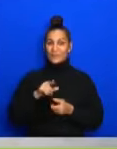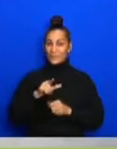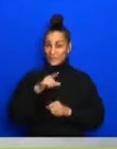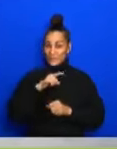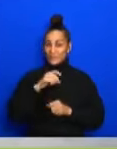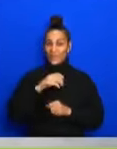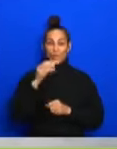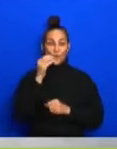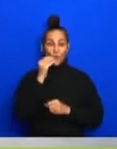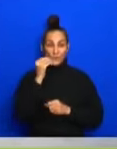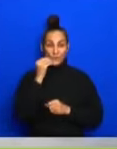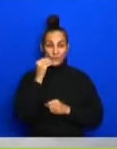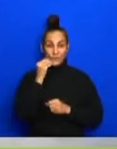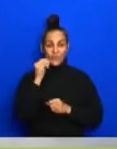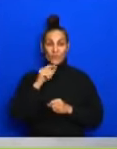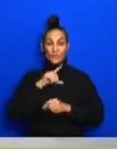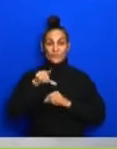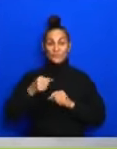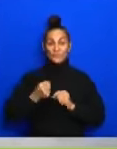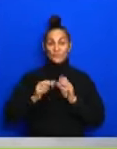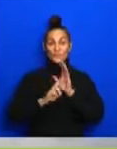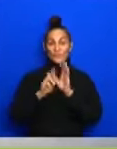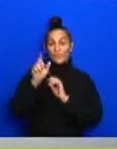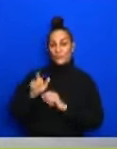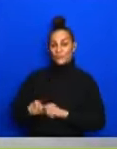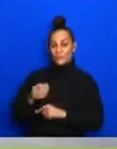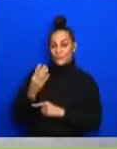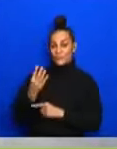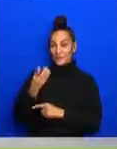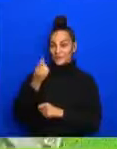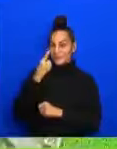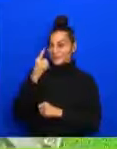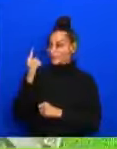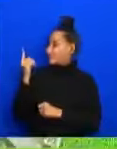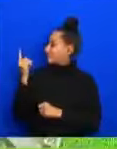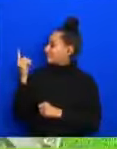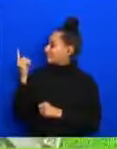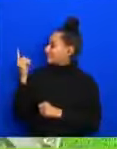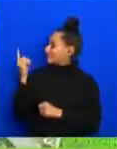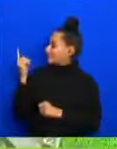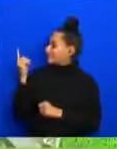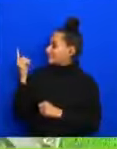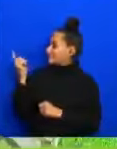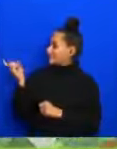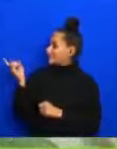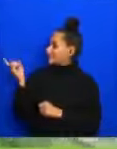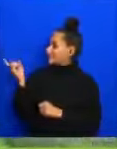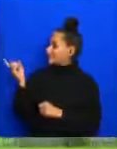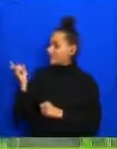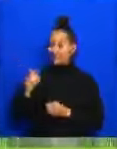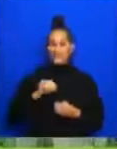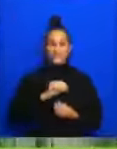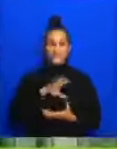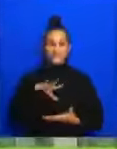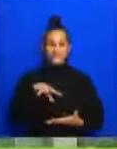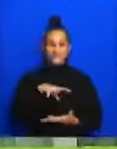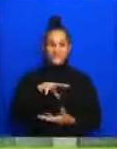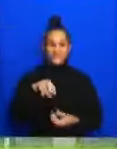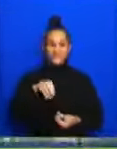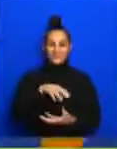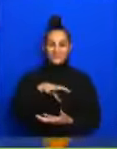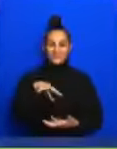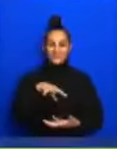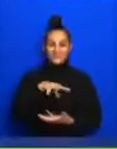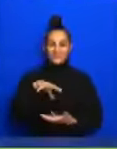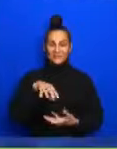Você ainda tem chances. Agora sortearemos o número correspondente à coluna número 4. Bola posicionada, valendo. Globo recarregado,